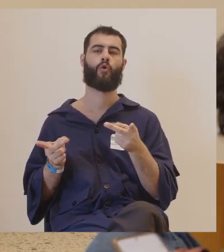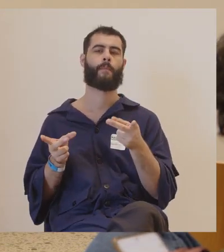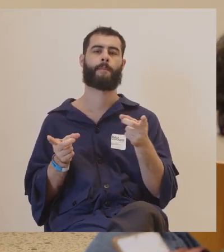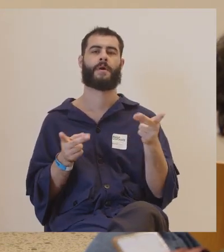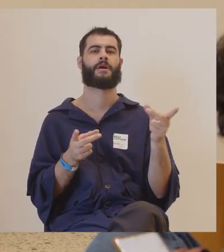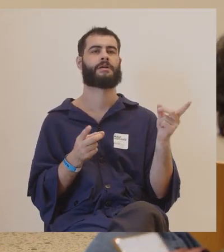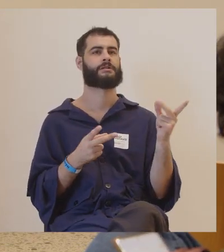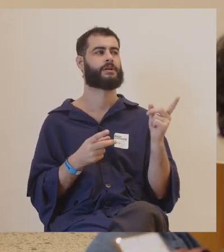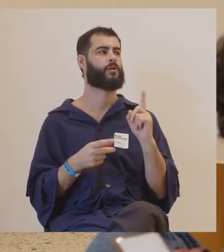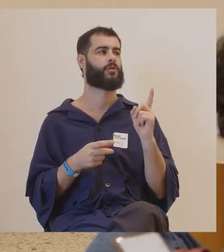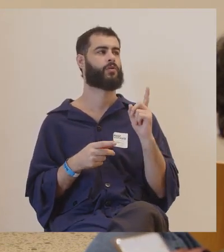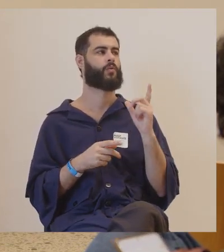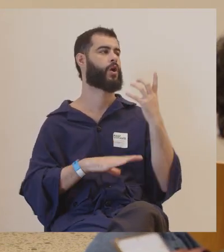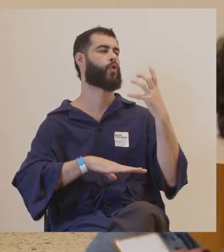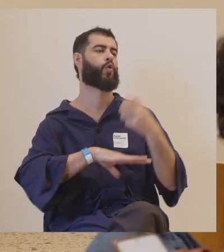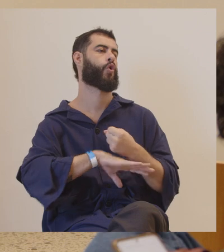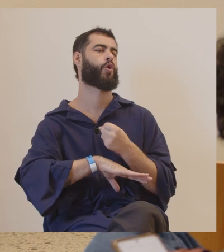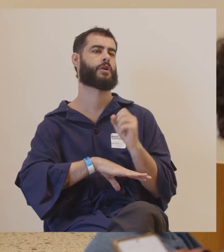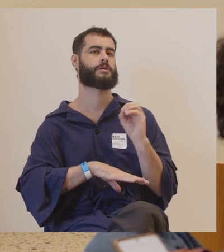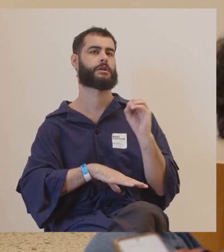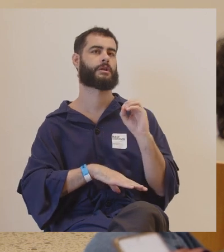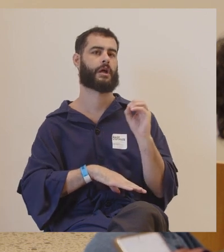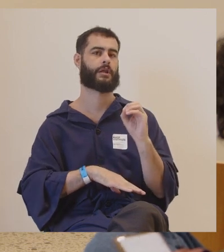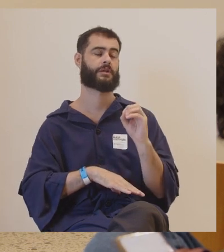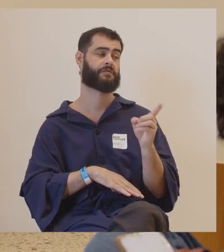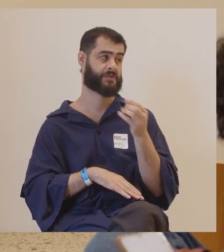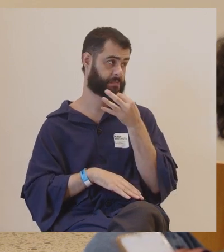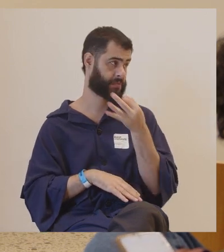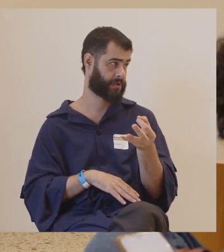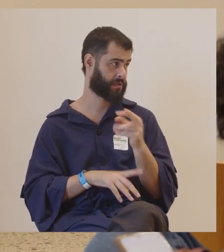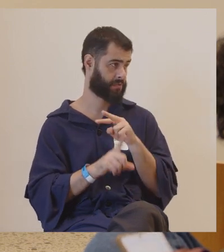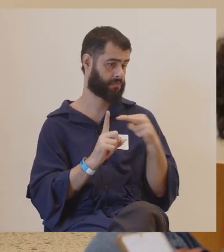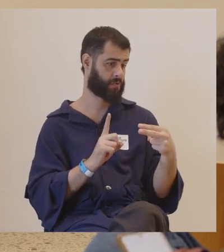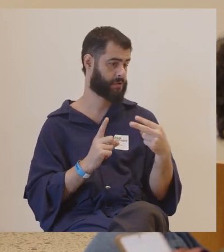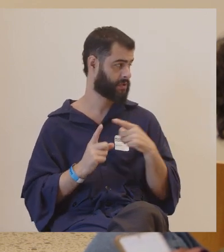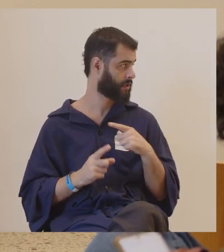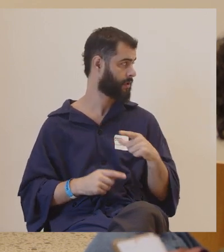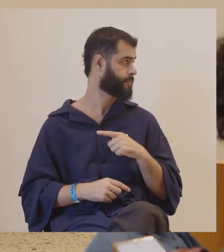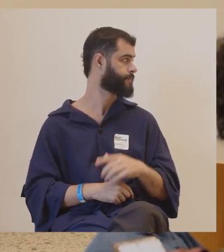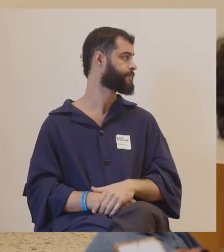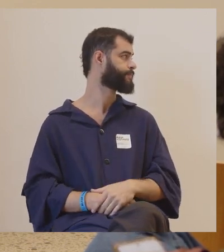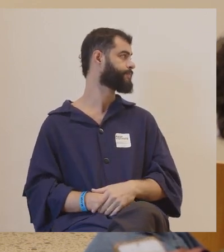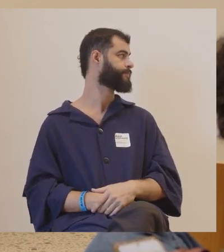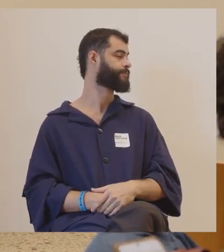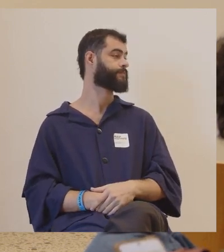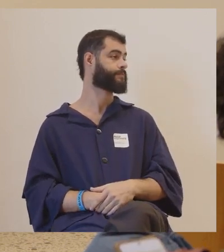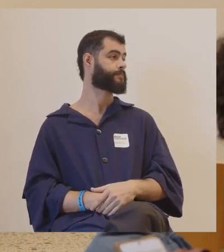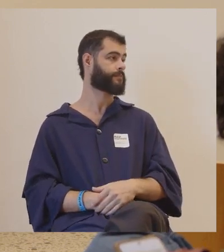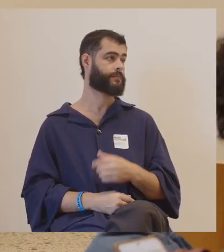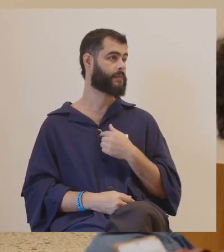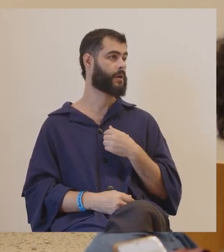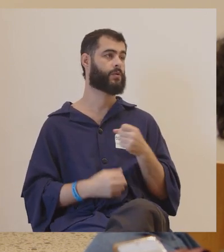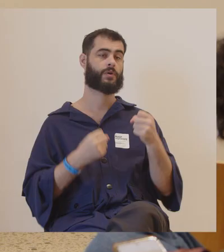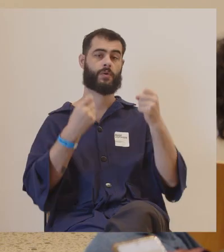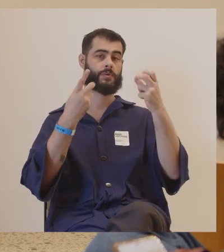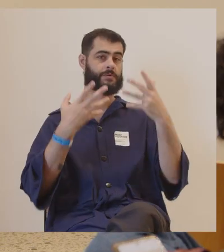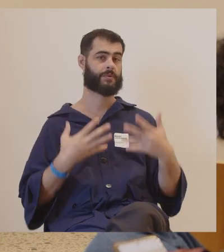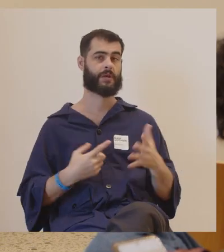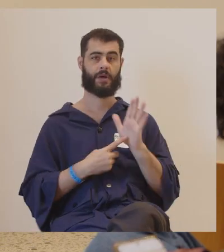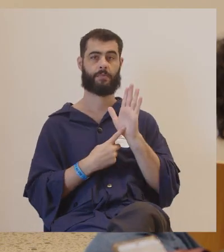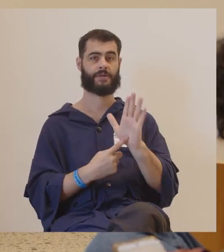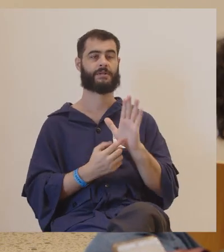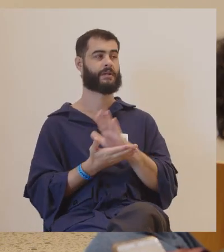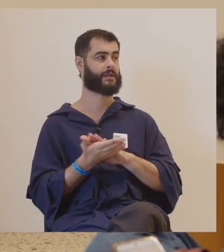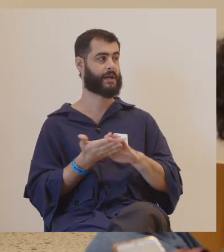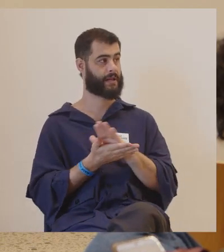tão colonizadora. Se tem um ponto de partida nesse sentido. Olha, eu acabei não falando disso agora, apresentando para vocês, mas